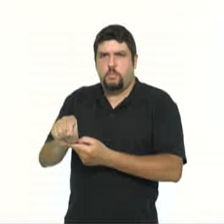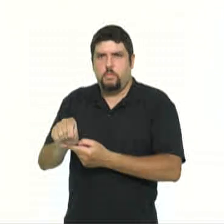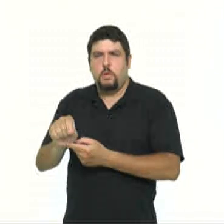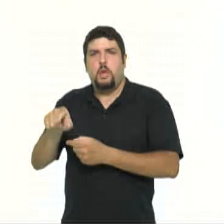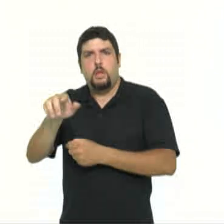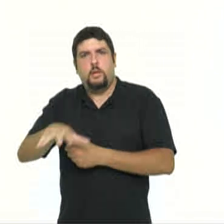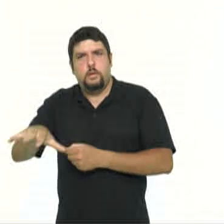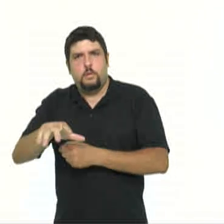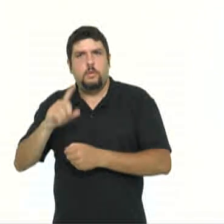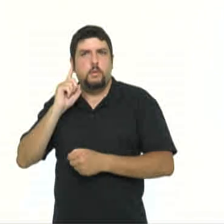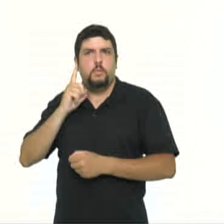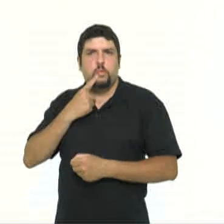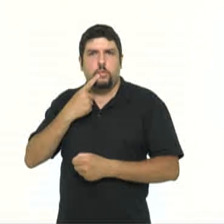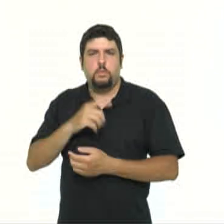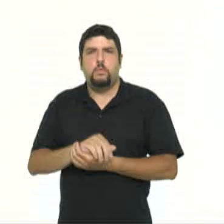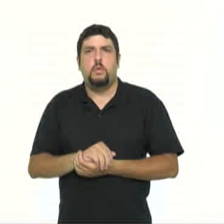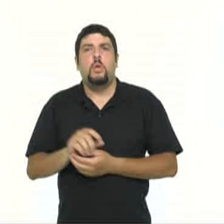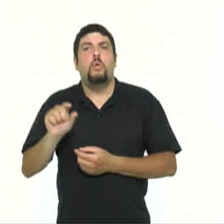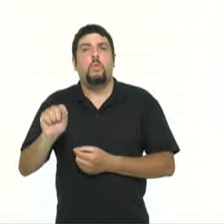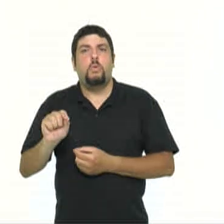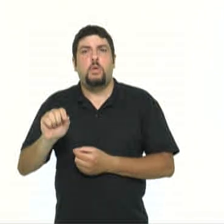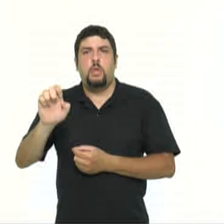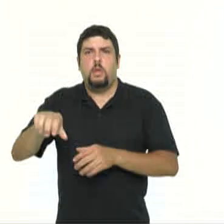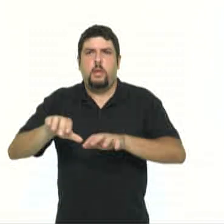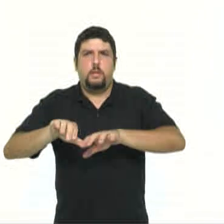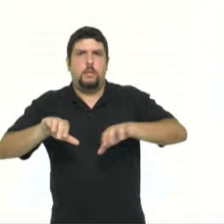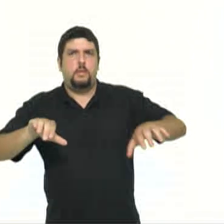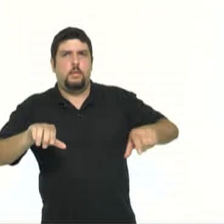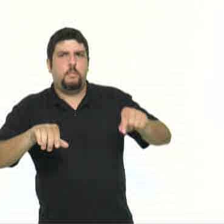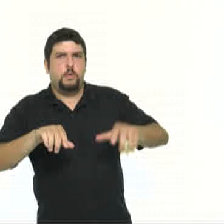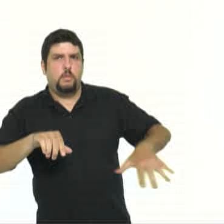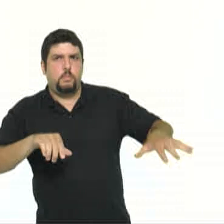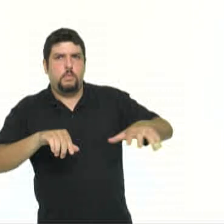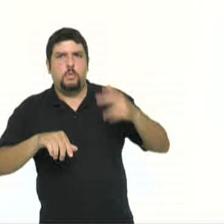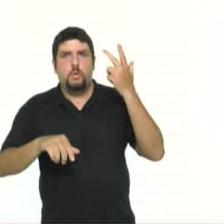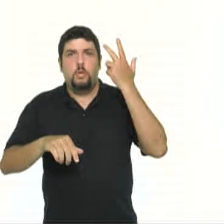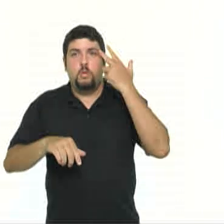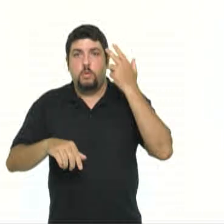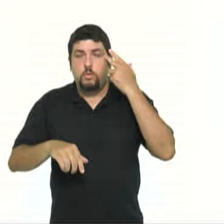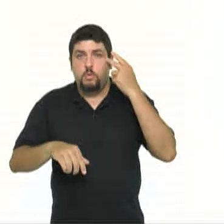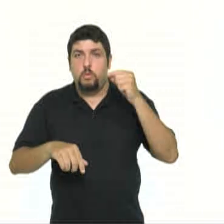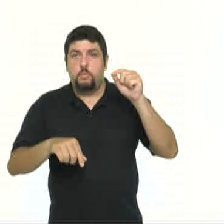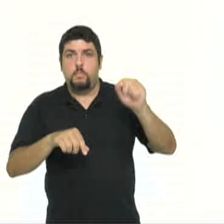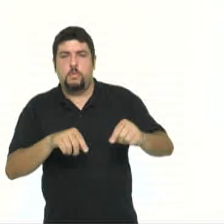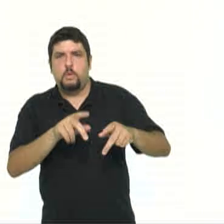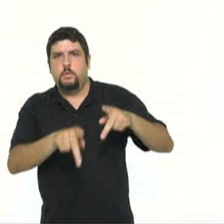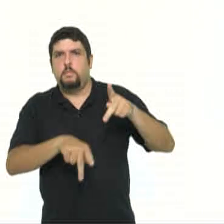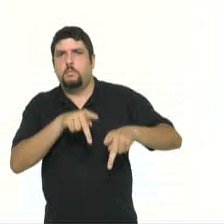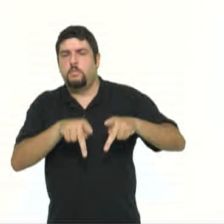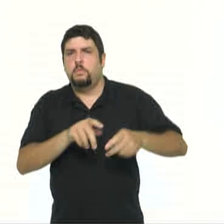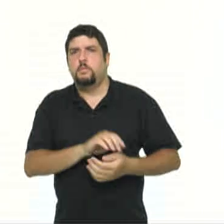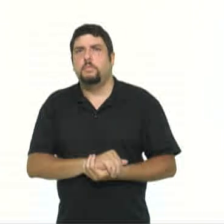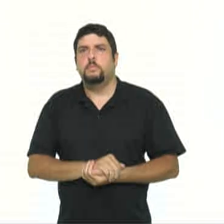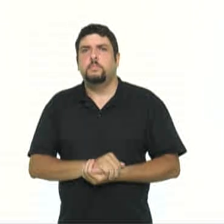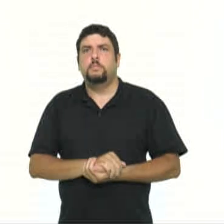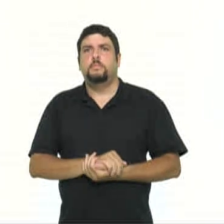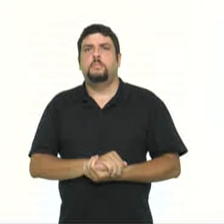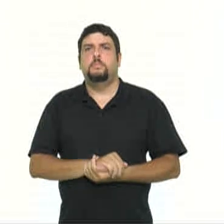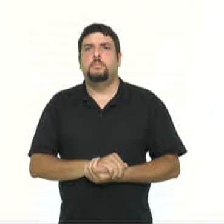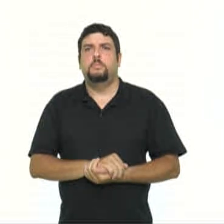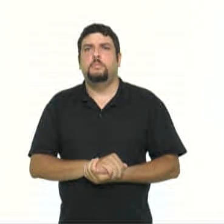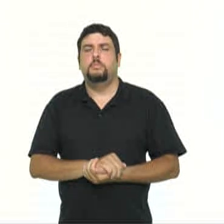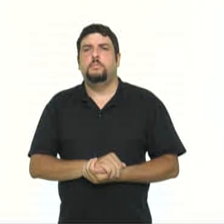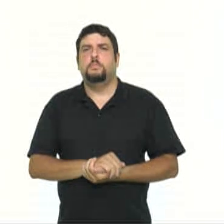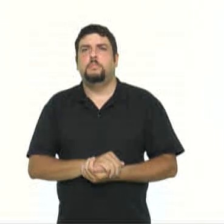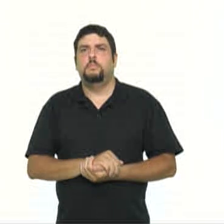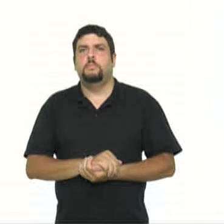Para o surdo. Segregando-os dos que seriam considerados normais pela população. Qual foi a